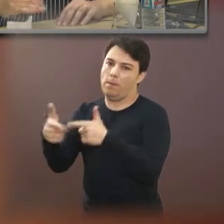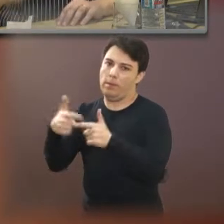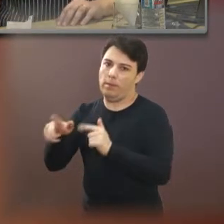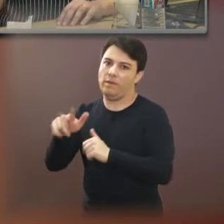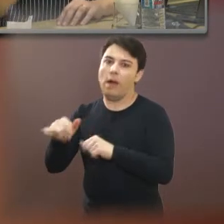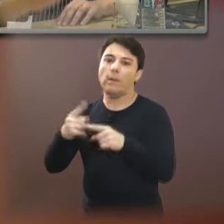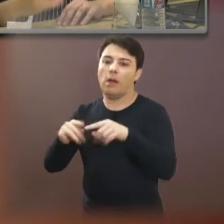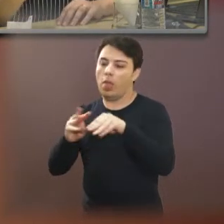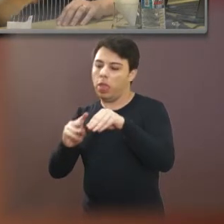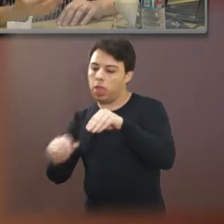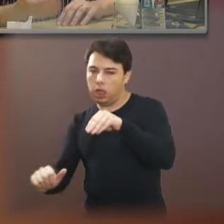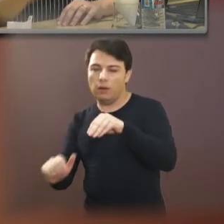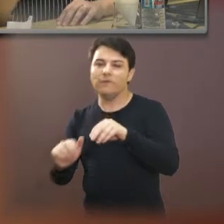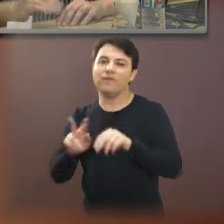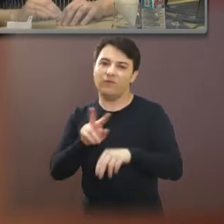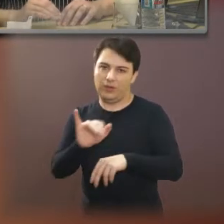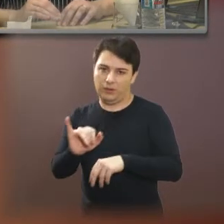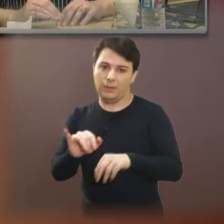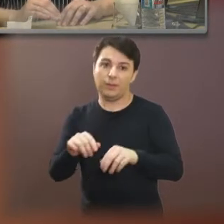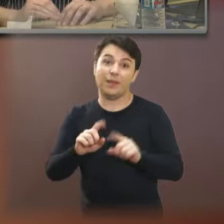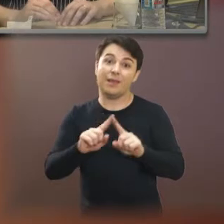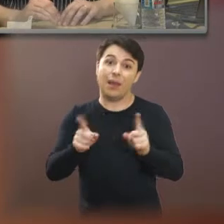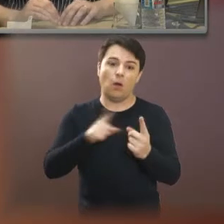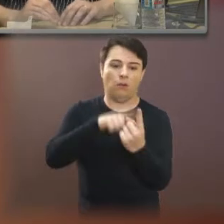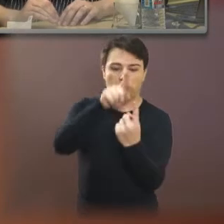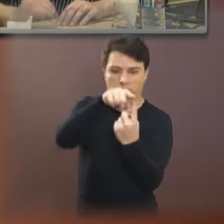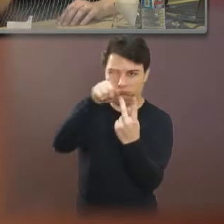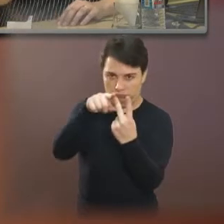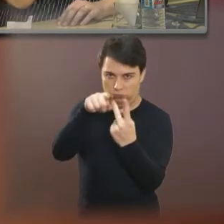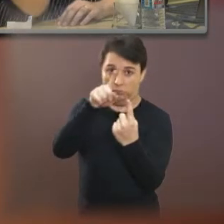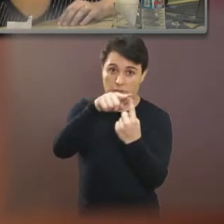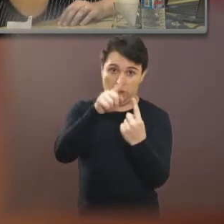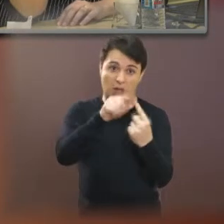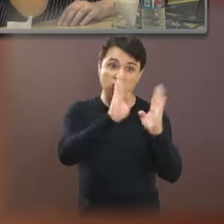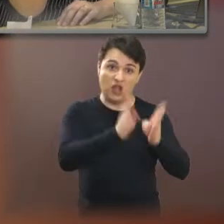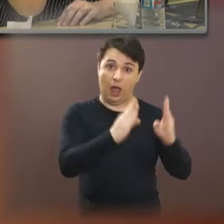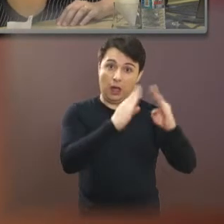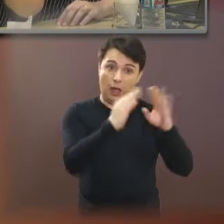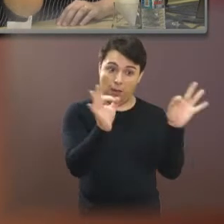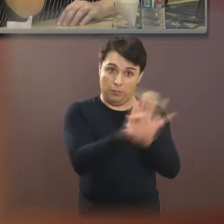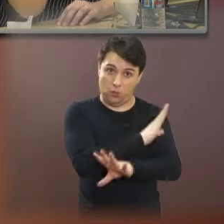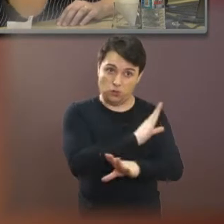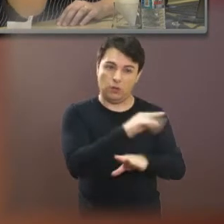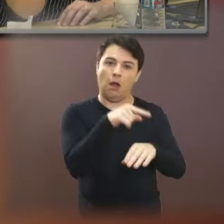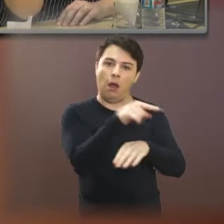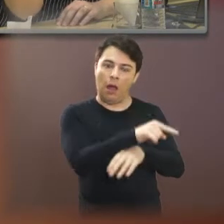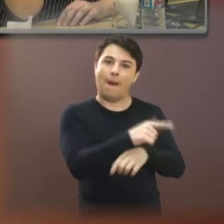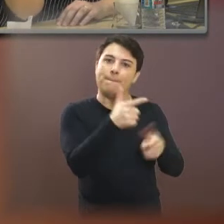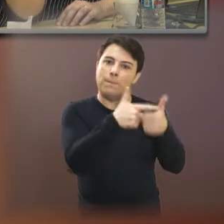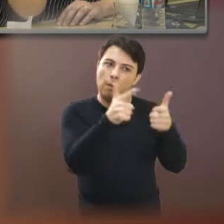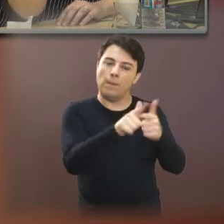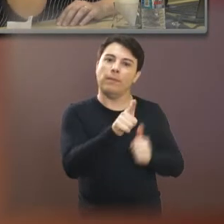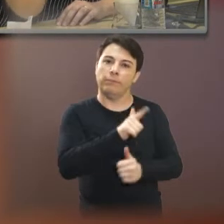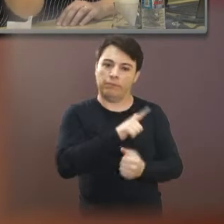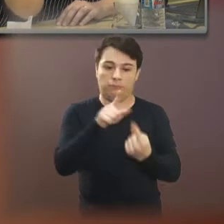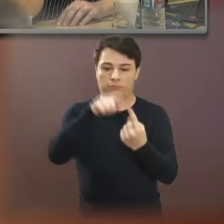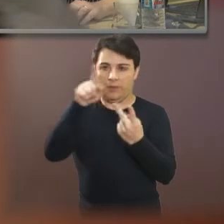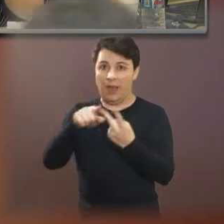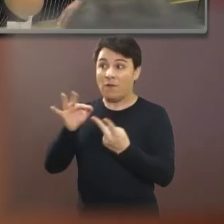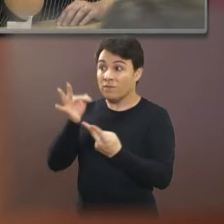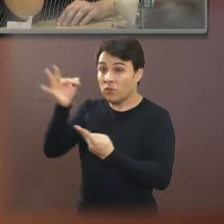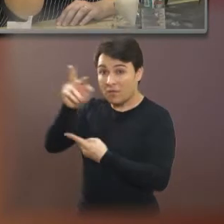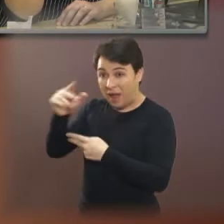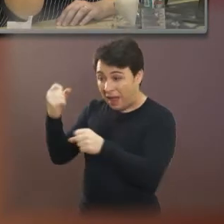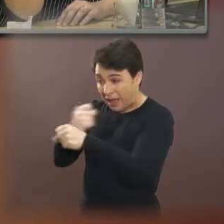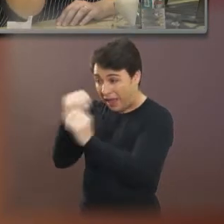que está em construção, e a área já construída. No córrego Serralhal, ainda existem